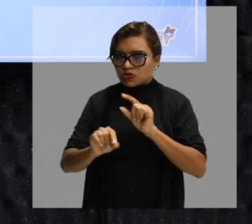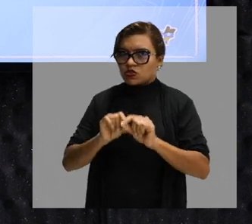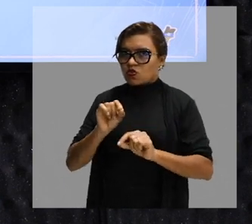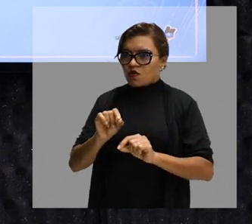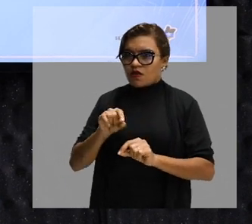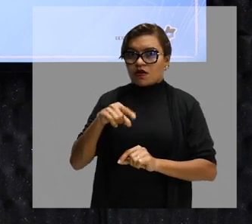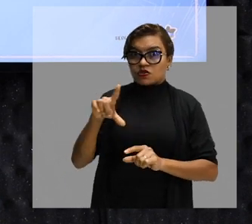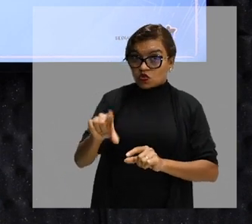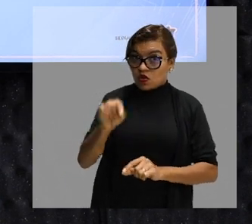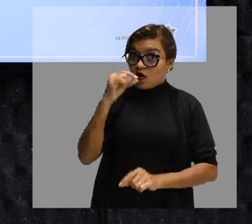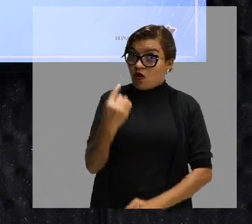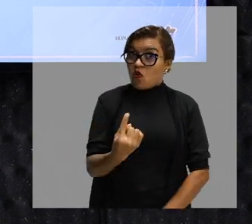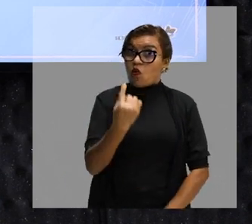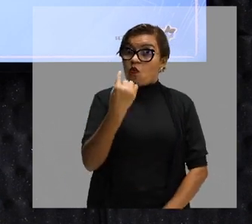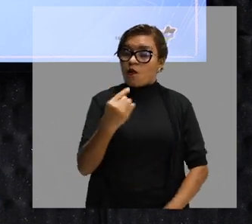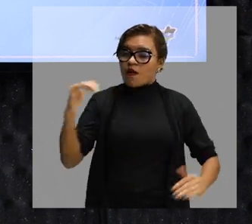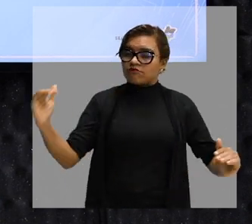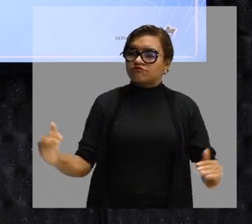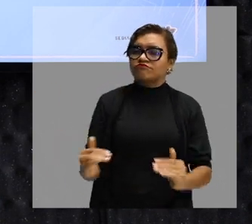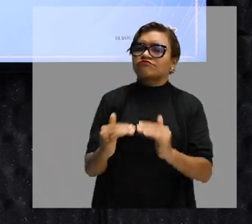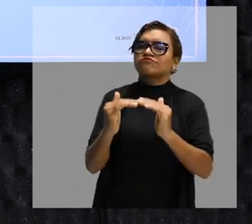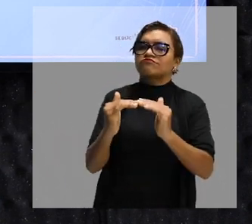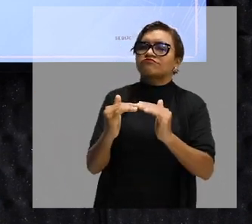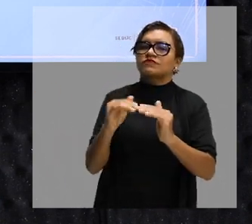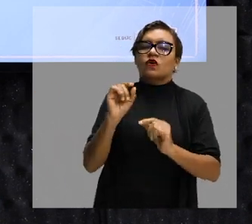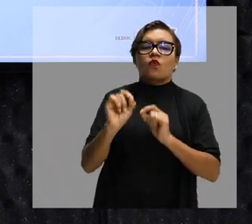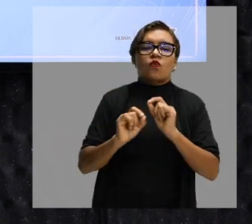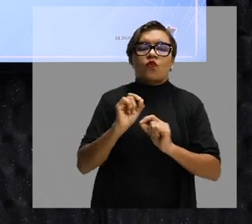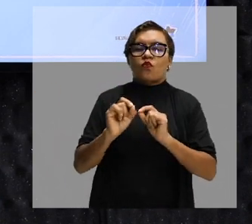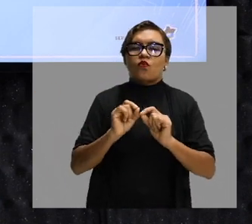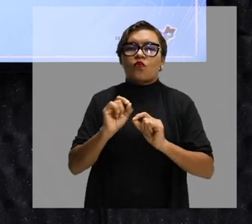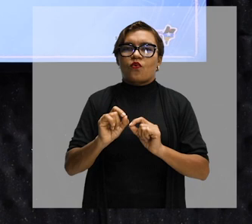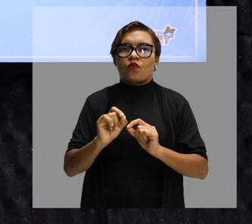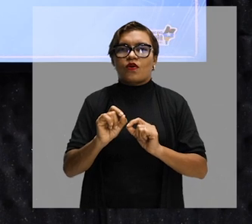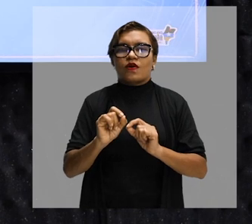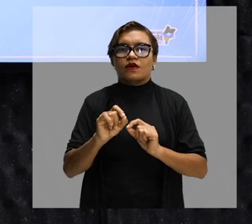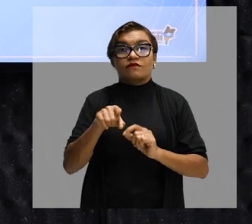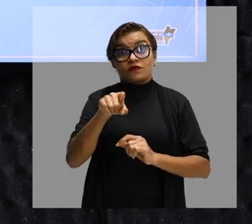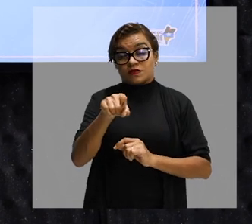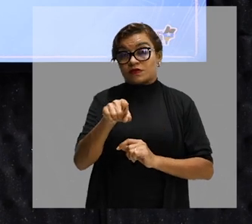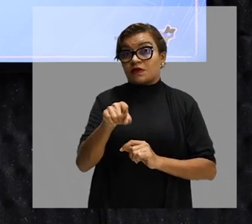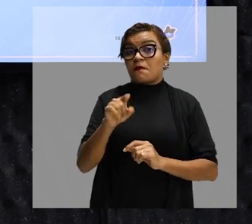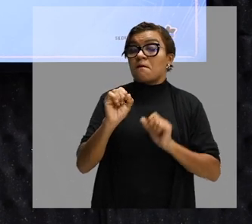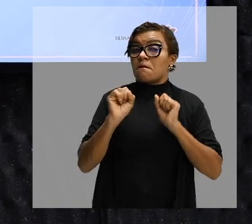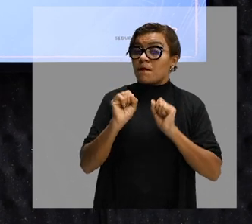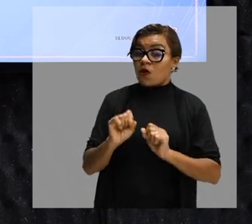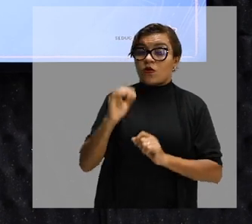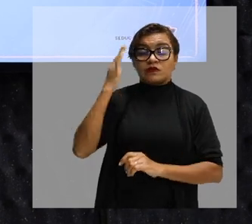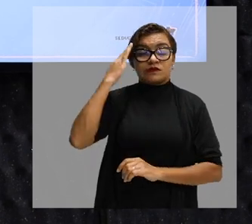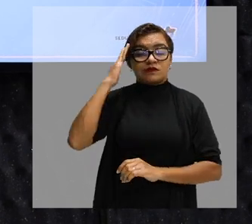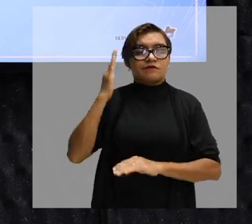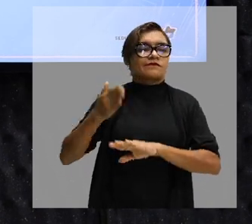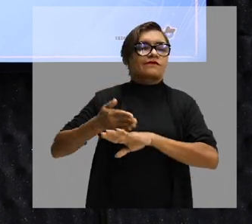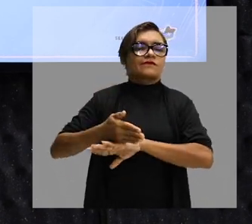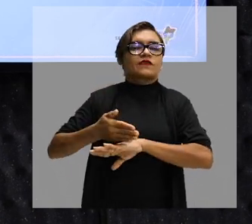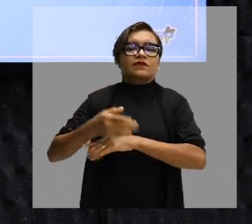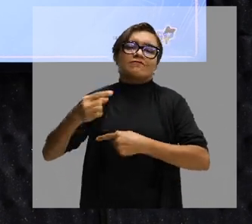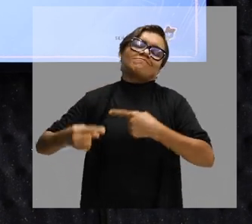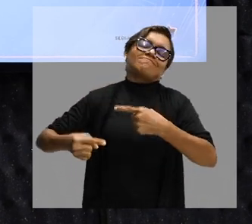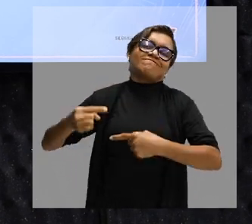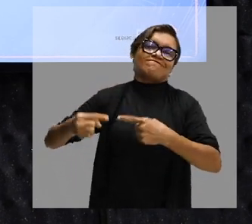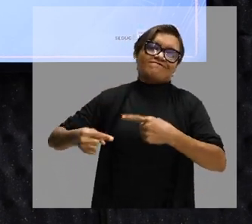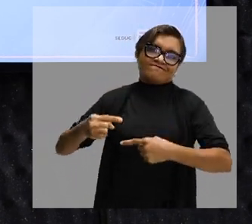se encaixe a esse critério de quê? Esse critério de seleção para que você pudesse participar da